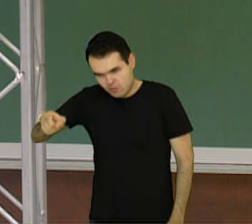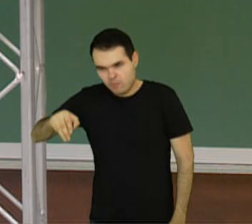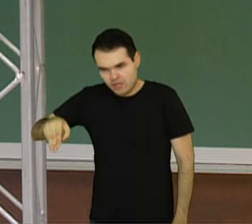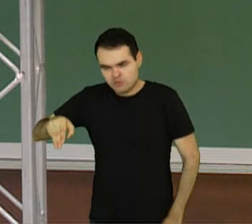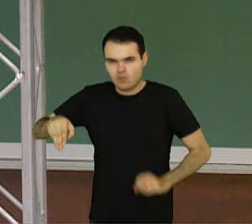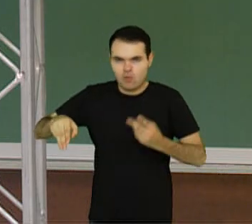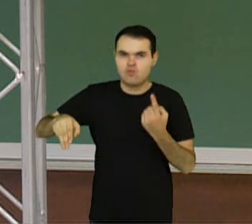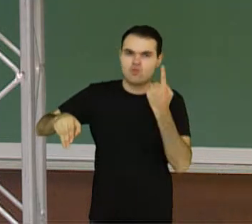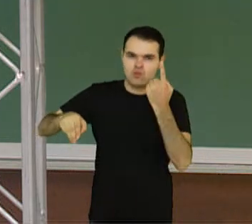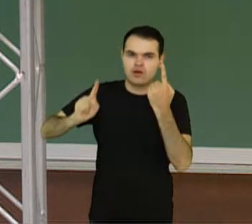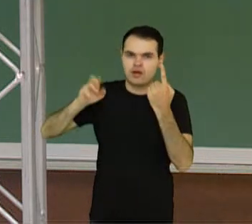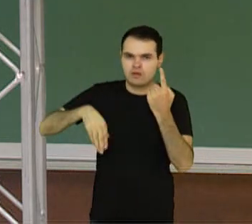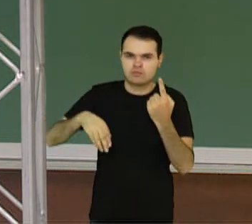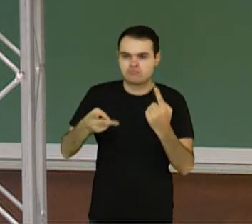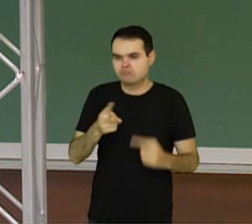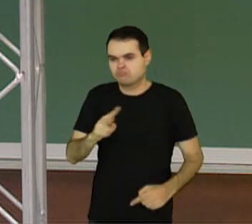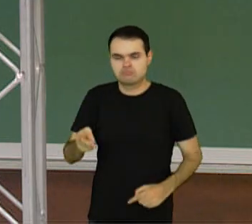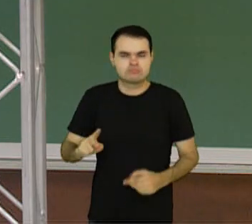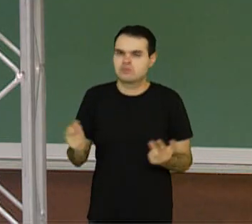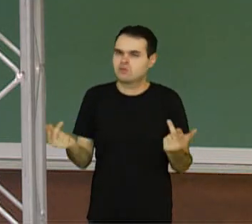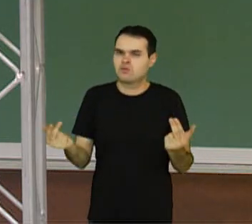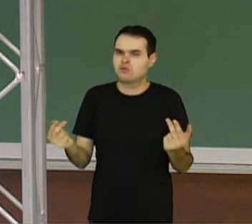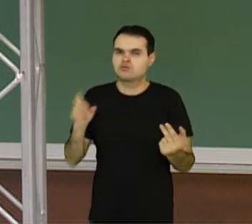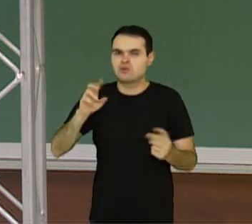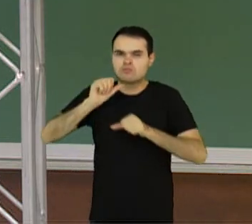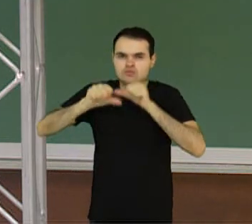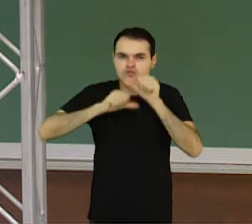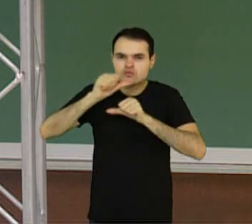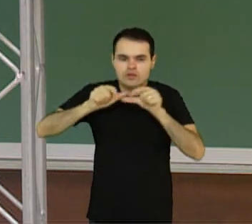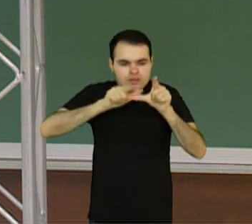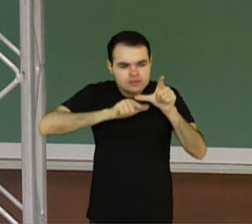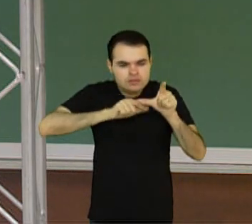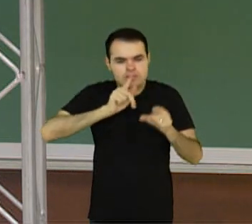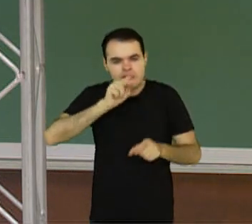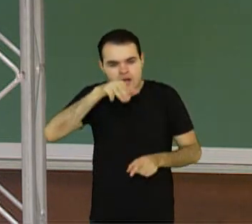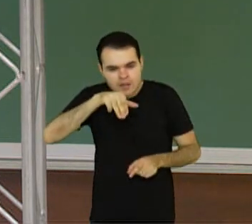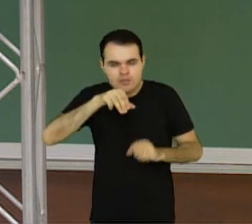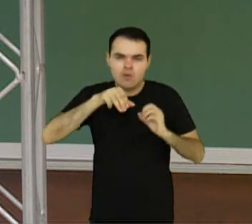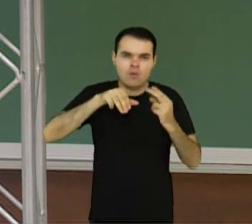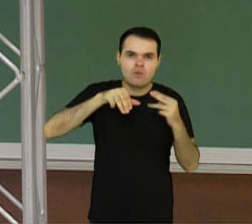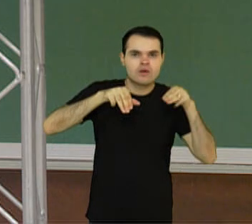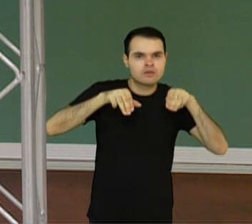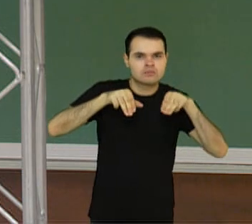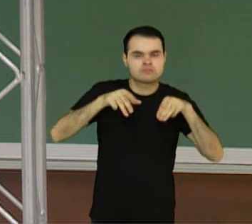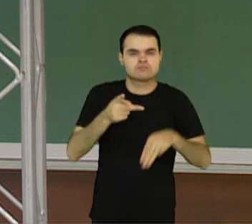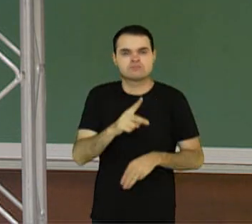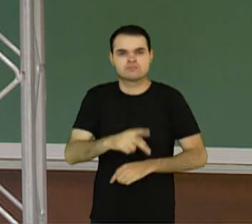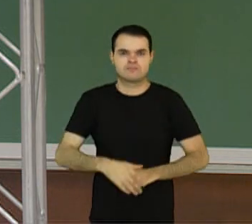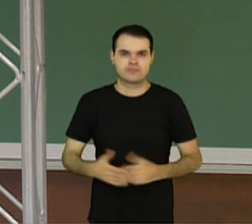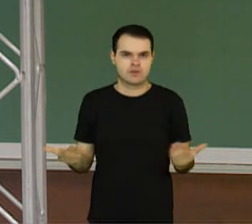Você só está mudando a unidade de medida, ok? Só que agora a gente quer saber